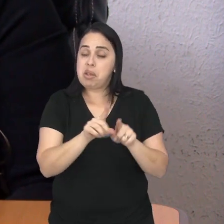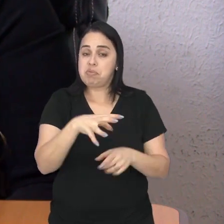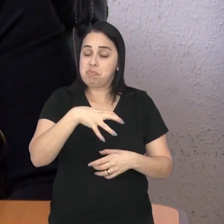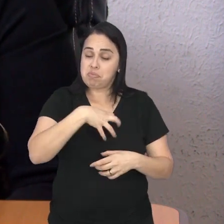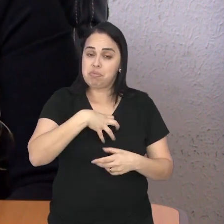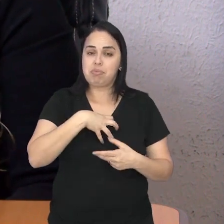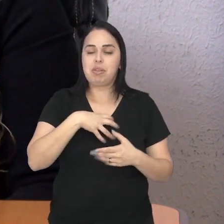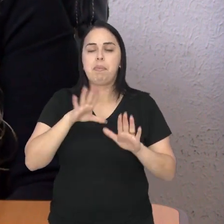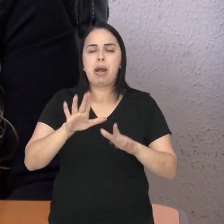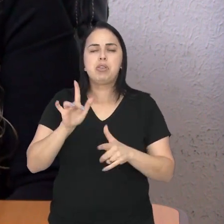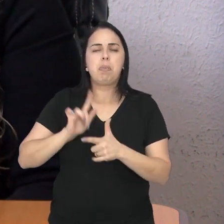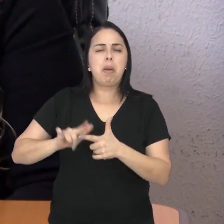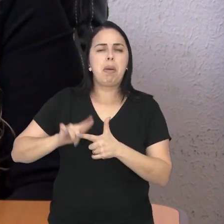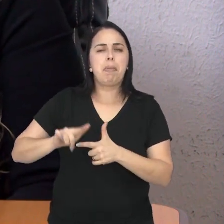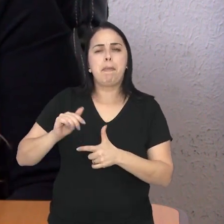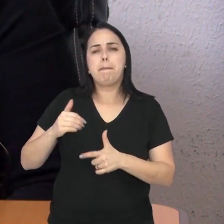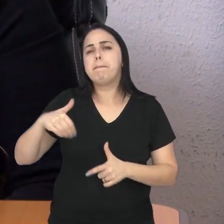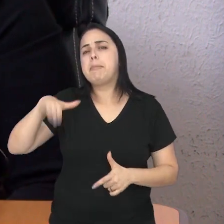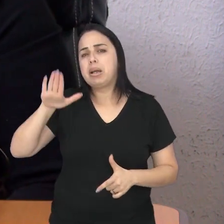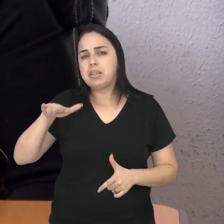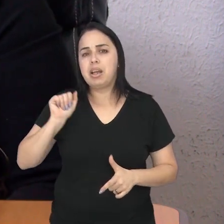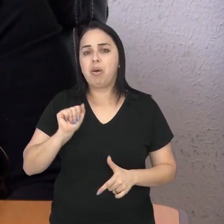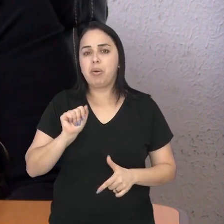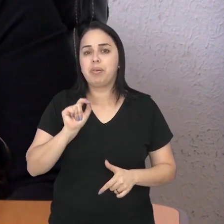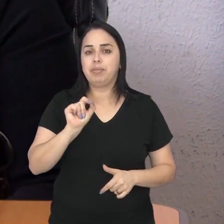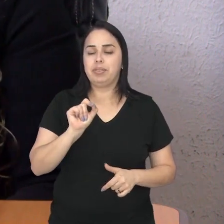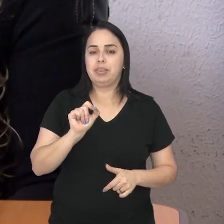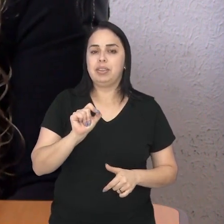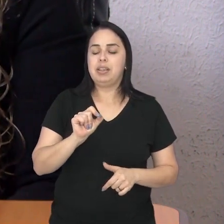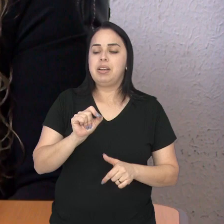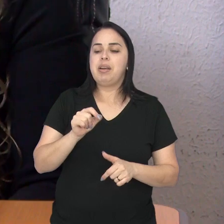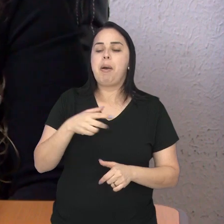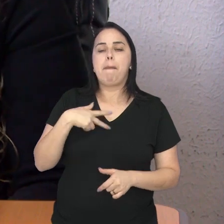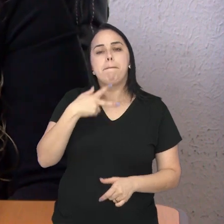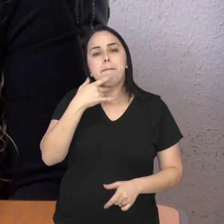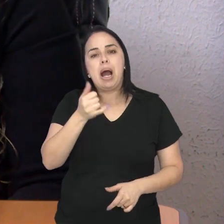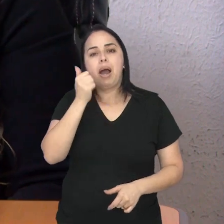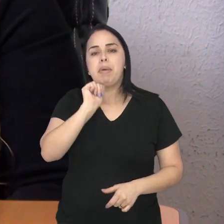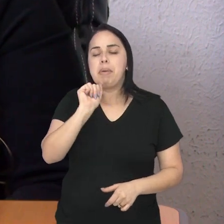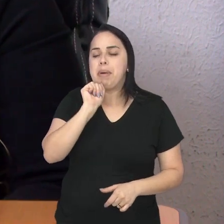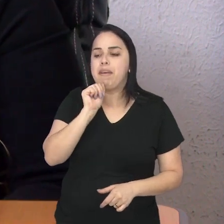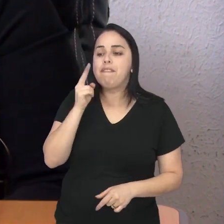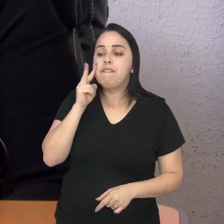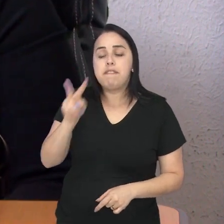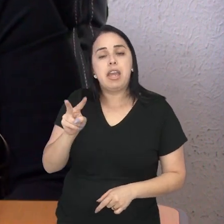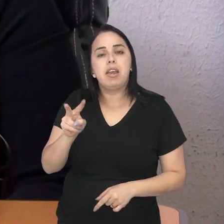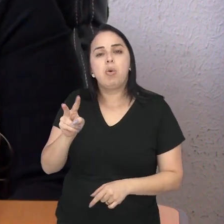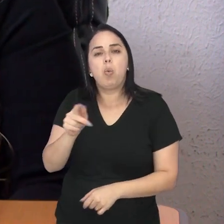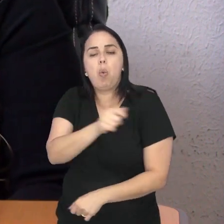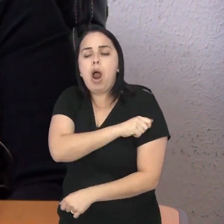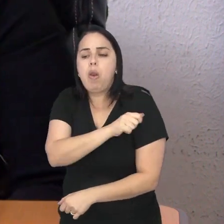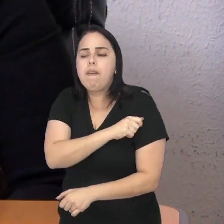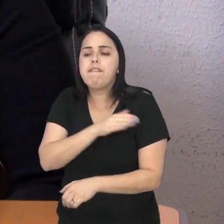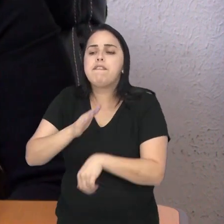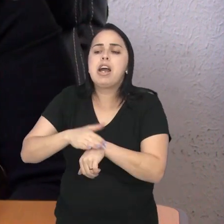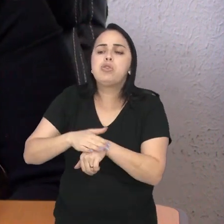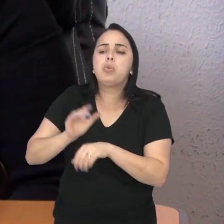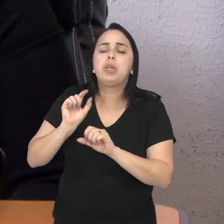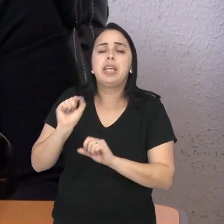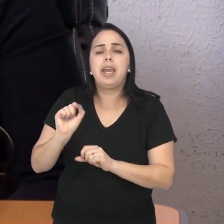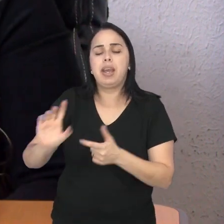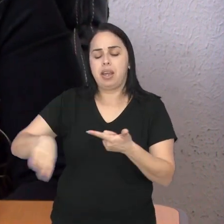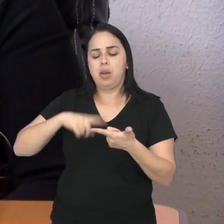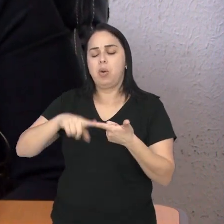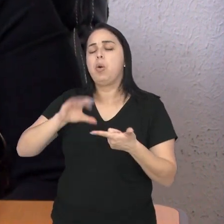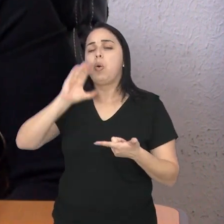o principal problema é os mais verificarem o que que os filhos estão fazendo dentro da escola como que é o comportamento do seu